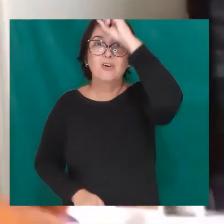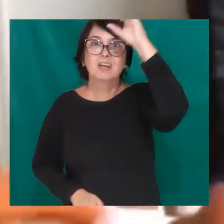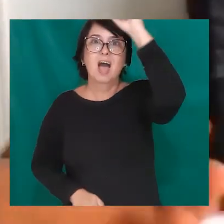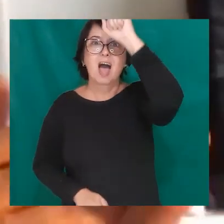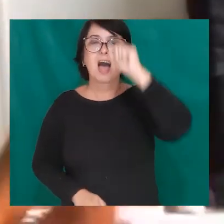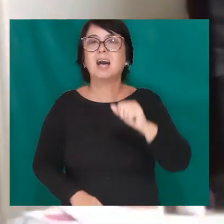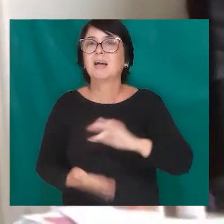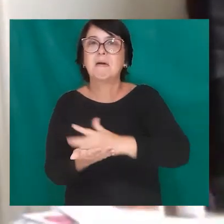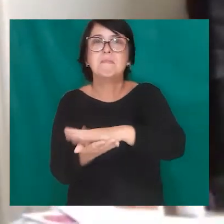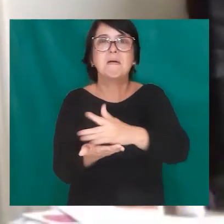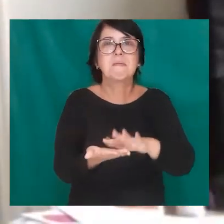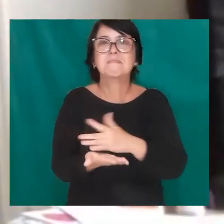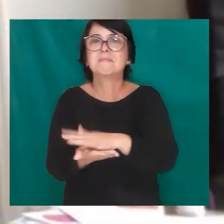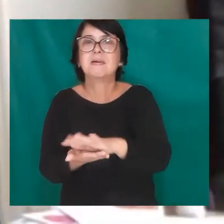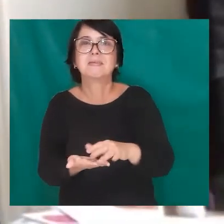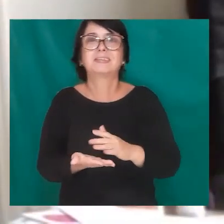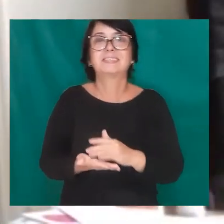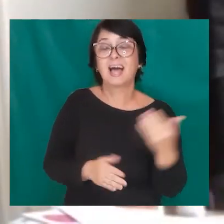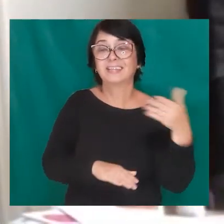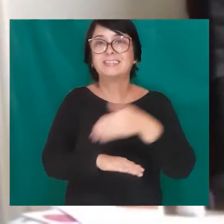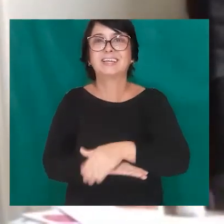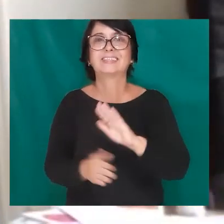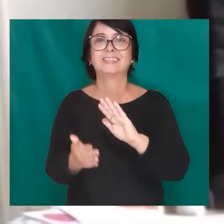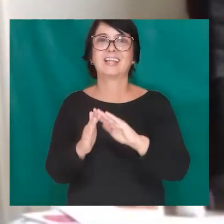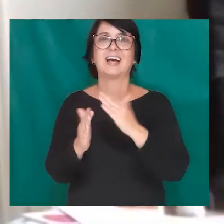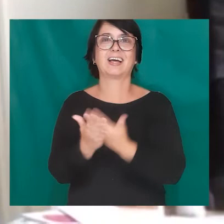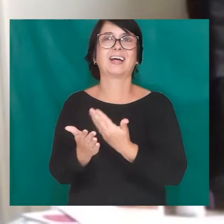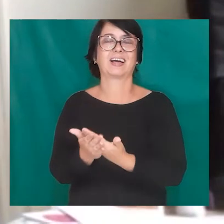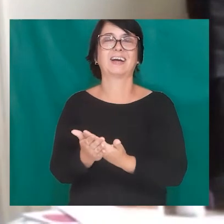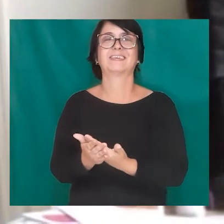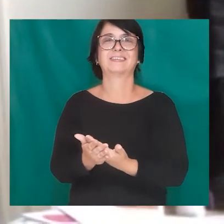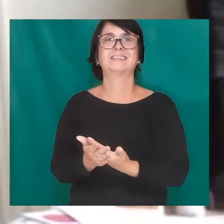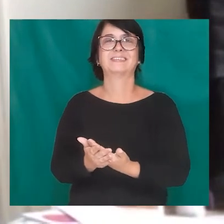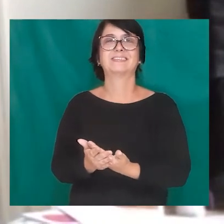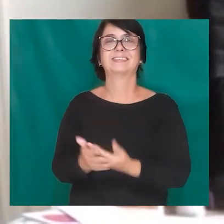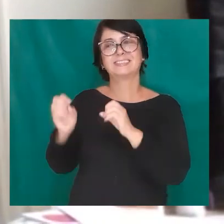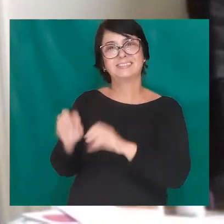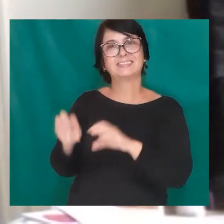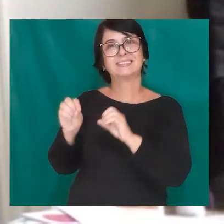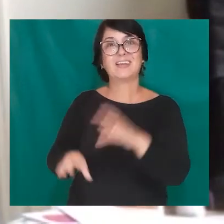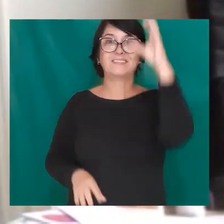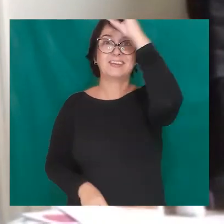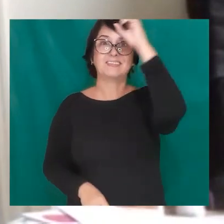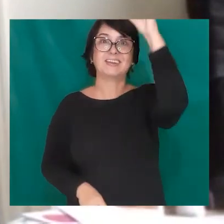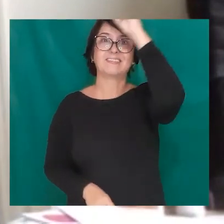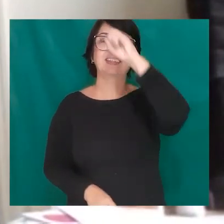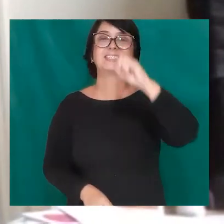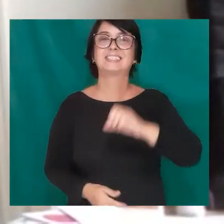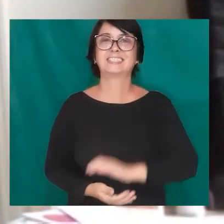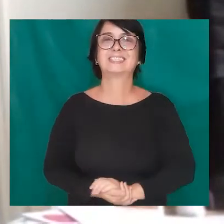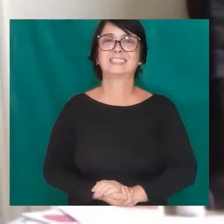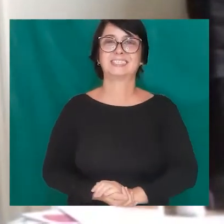tamborim, pandeiro e tudo mais, aí entra para aula de percussão com o nosso Ari Dias, gente, professor também, que é da Cor do Sol, né,